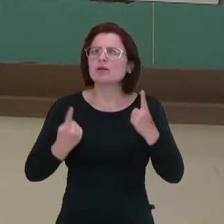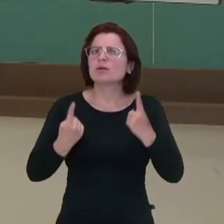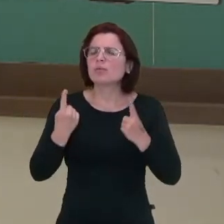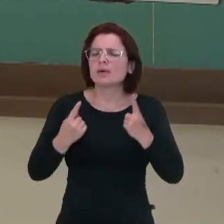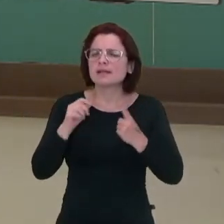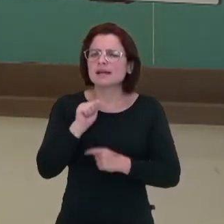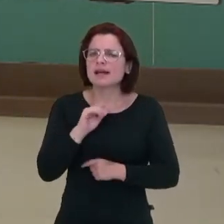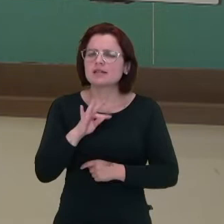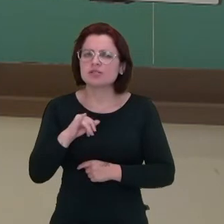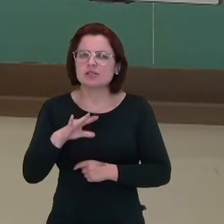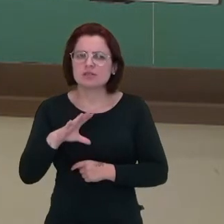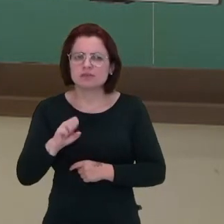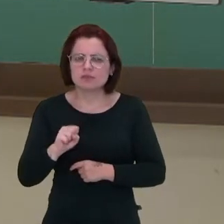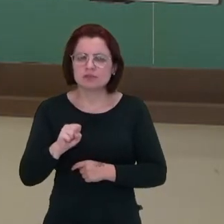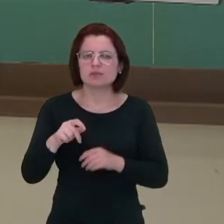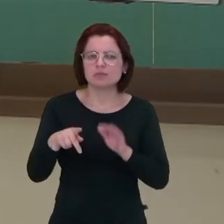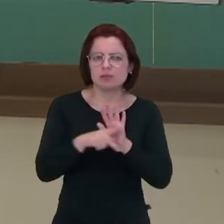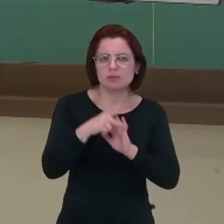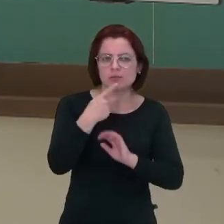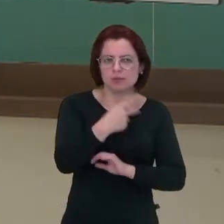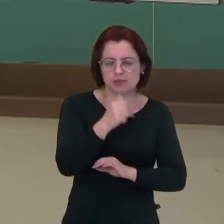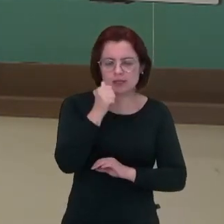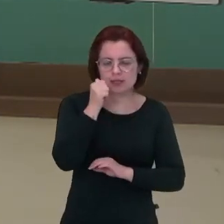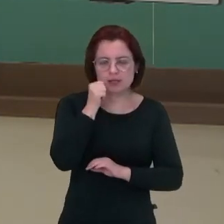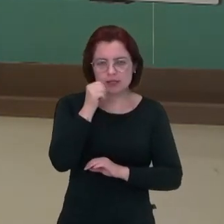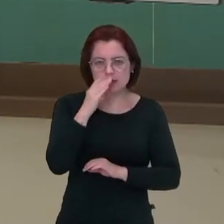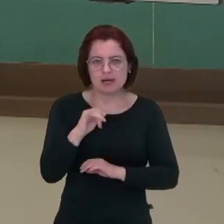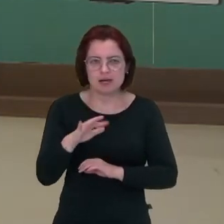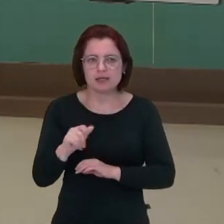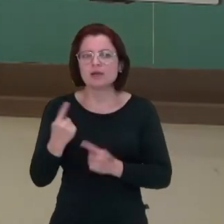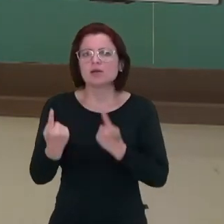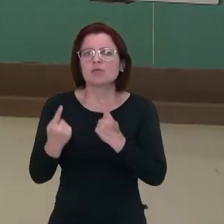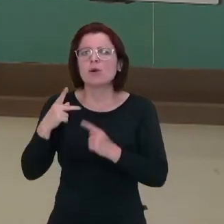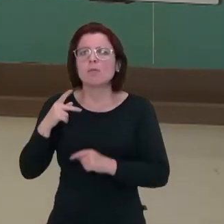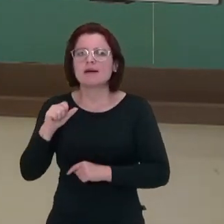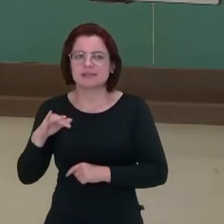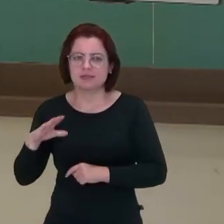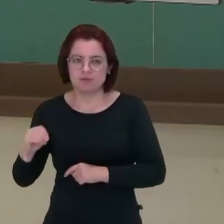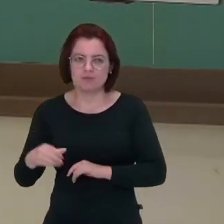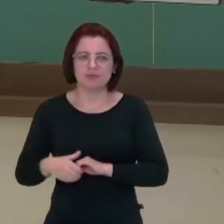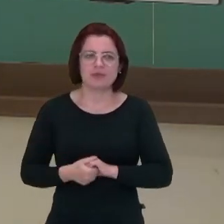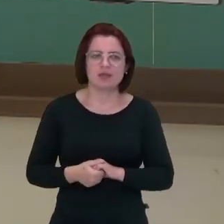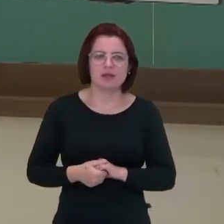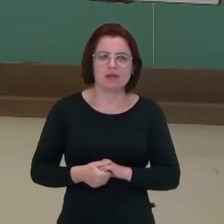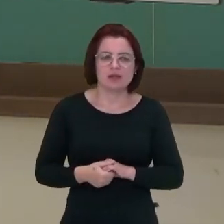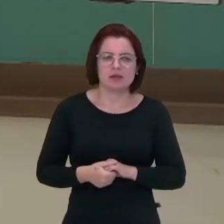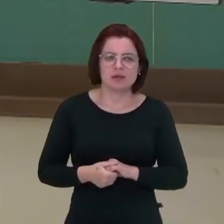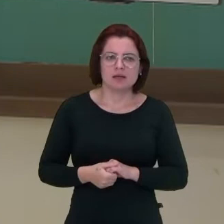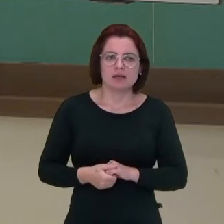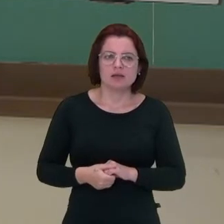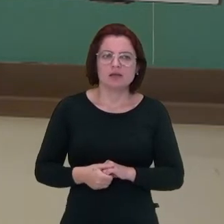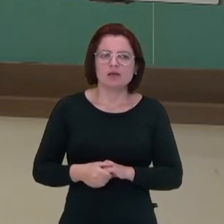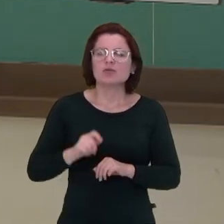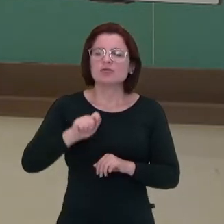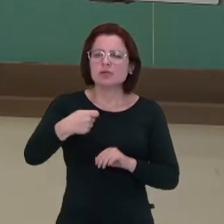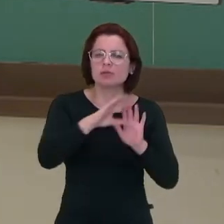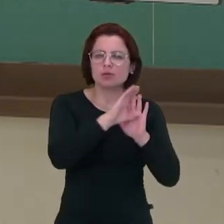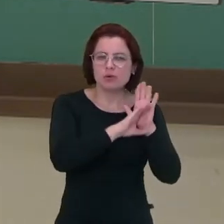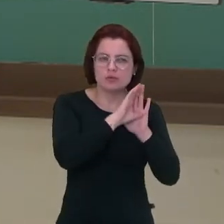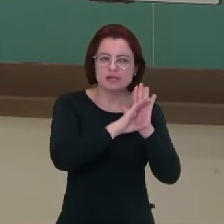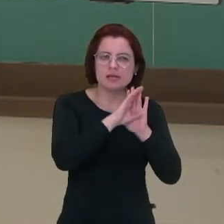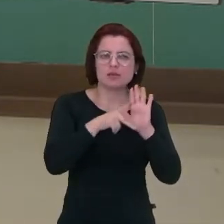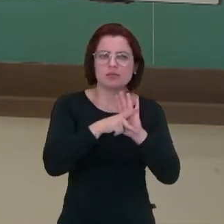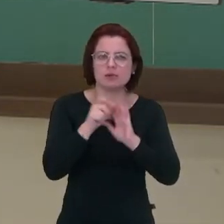os ativos e os passivos que a Carla tem? Levando em conta o conceito de ativo financeiro, como